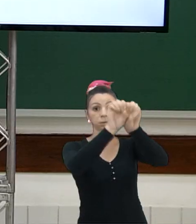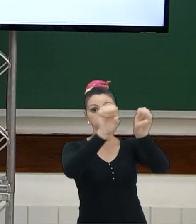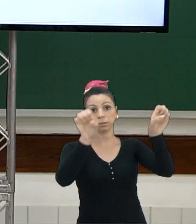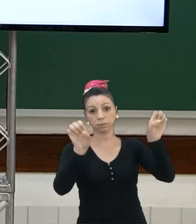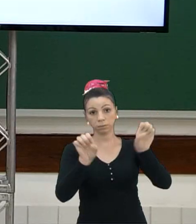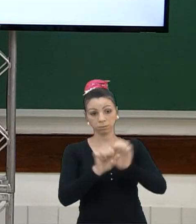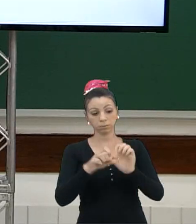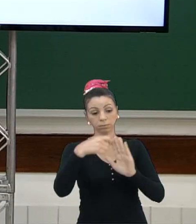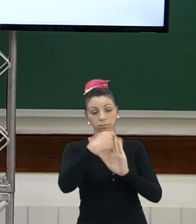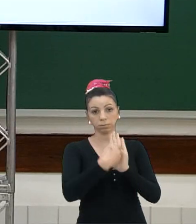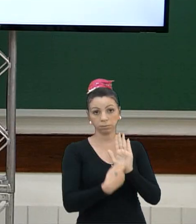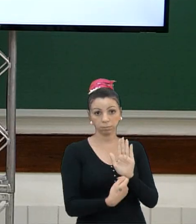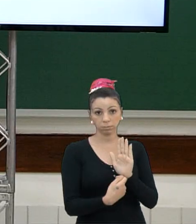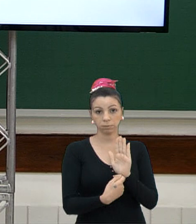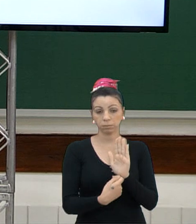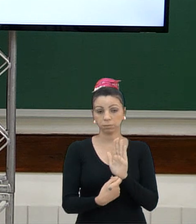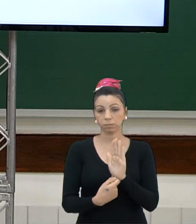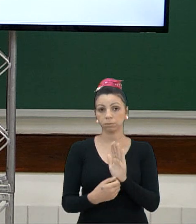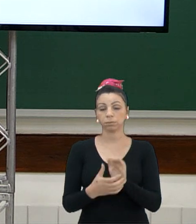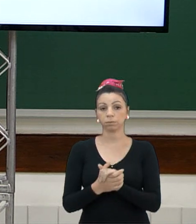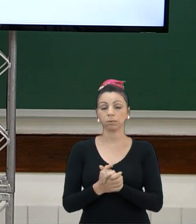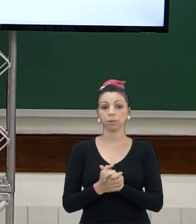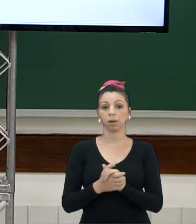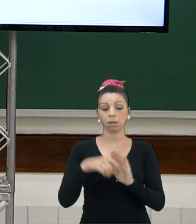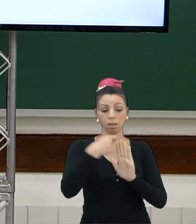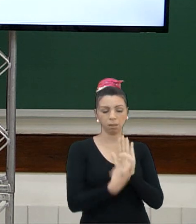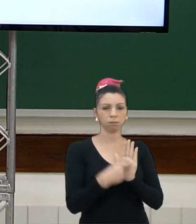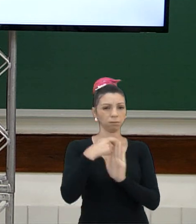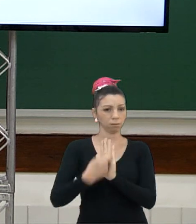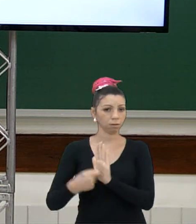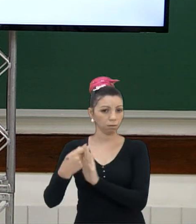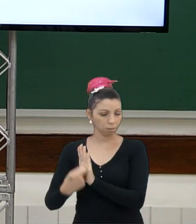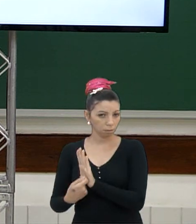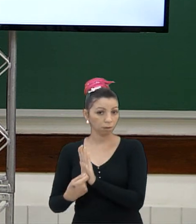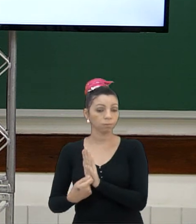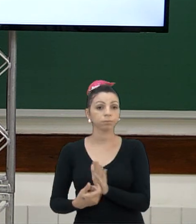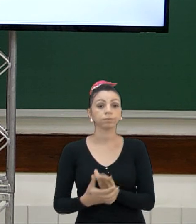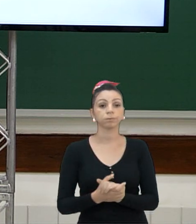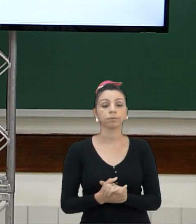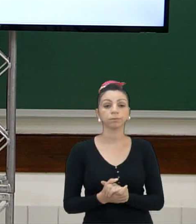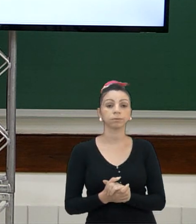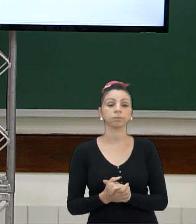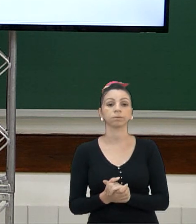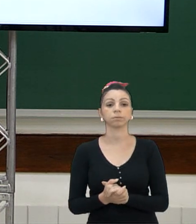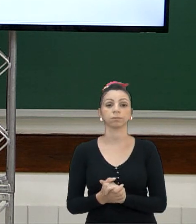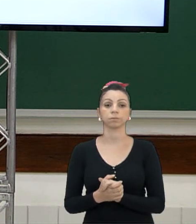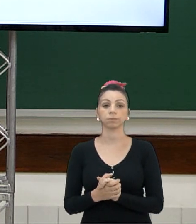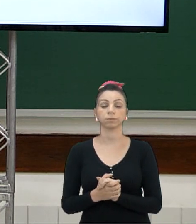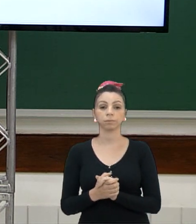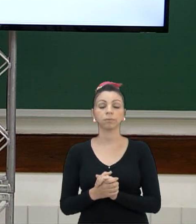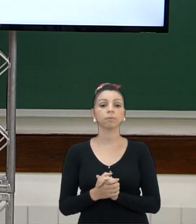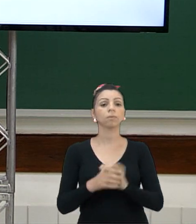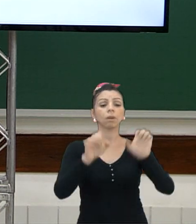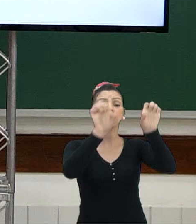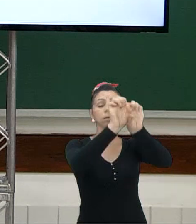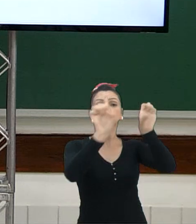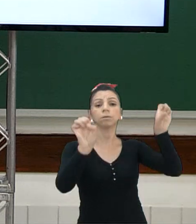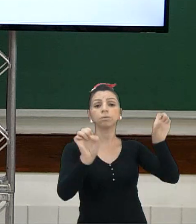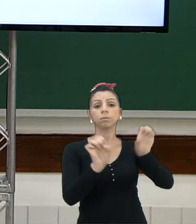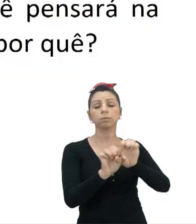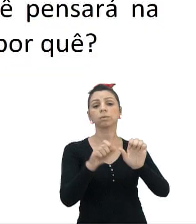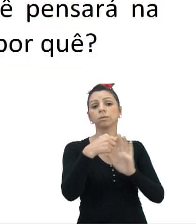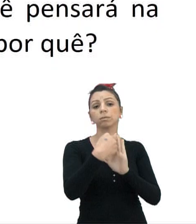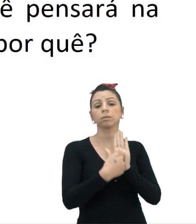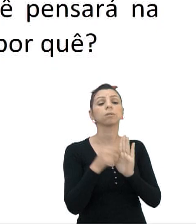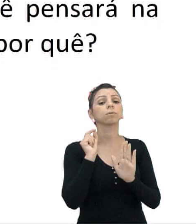do folheto da região serrana, onde tinha bastante texto? Então, agora a gente vai para esse corpo do texto. O que precisa ter? Olha